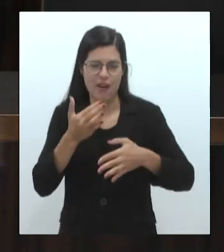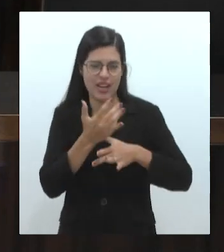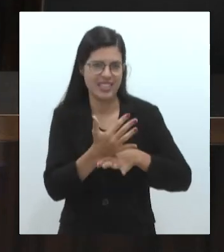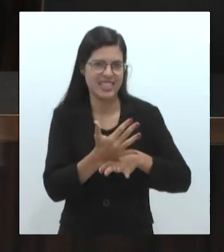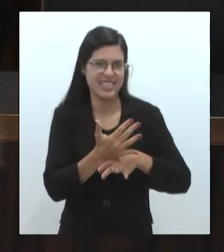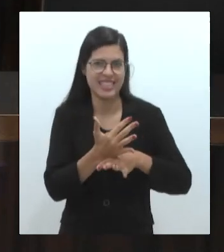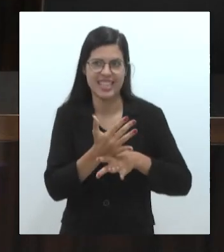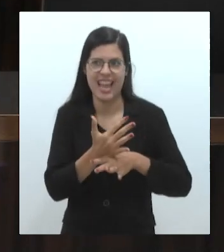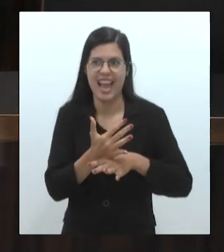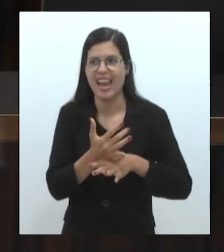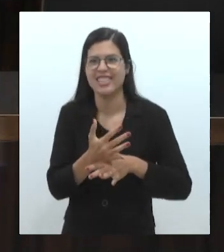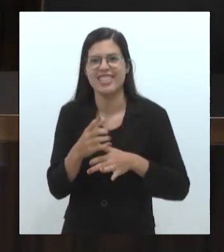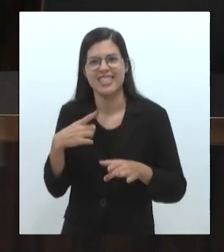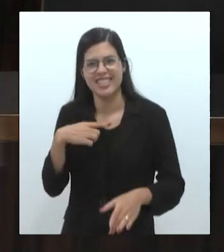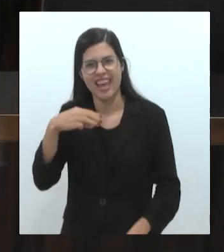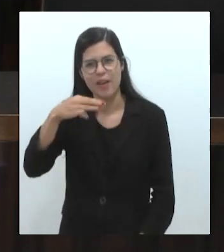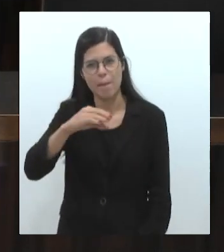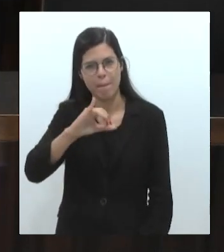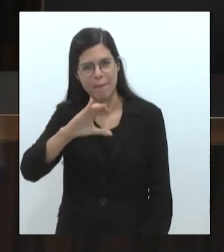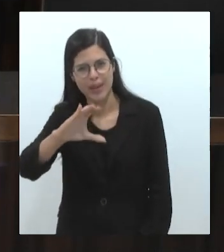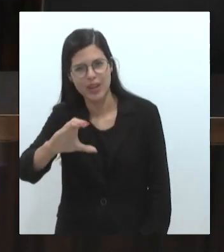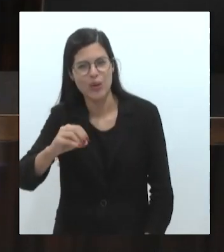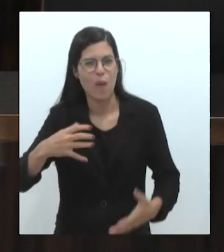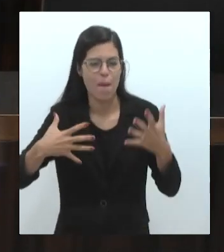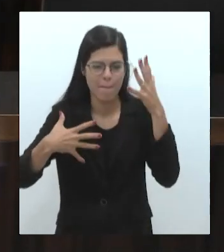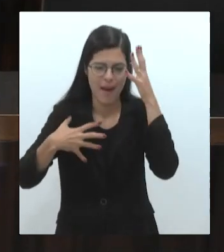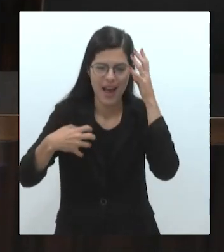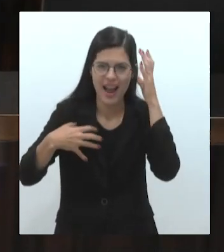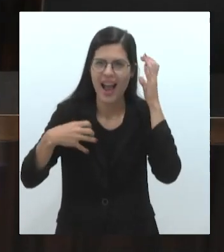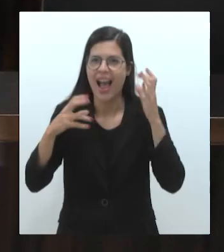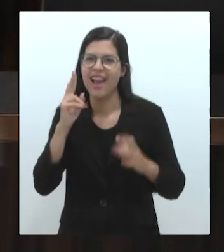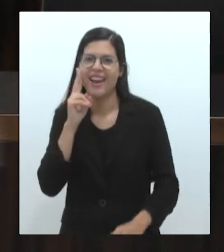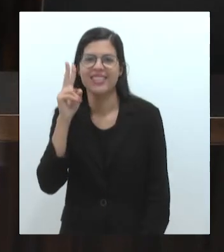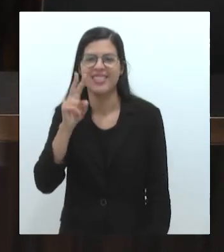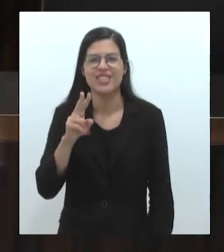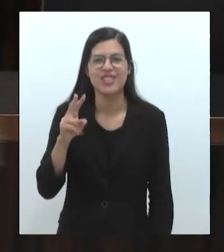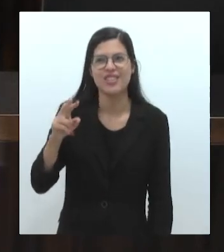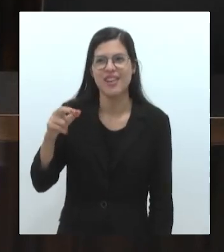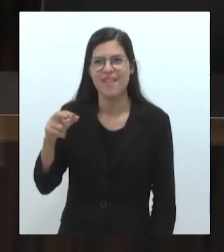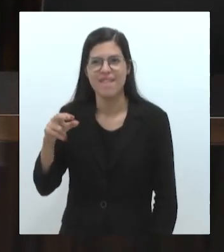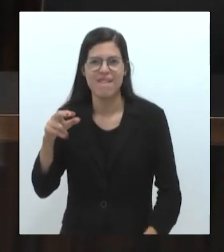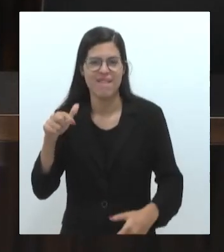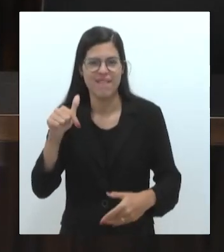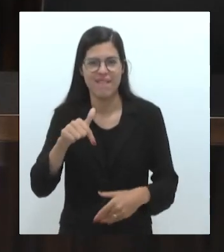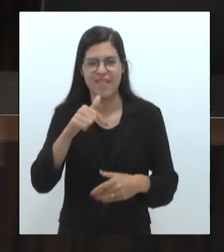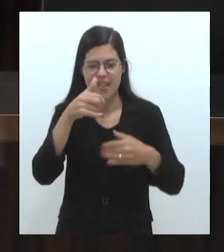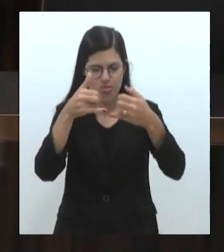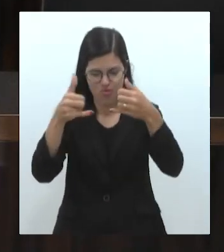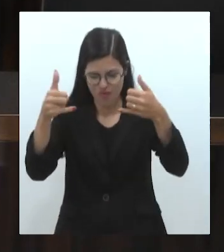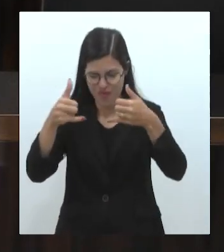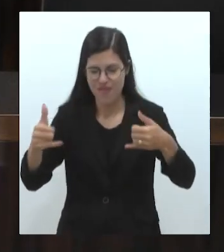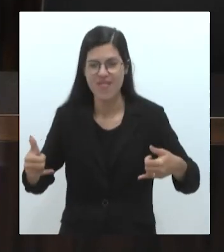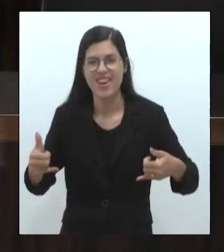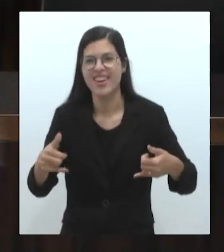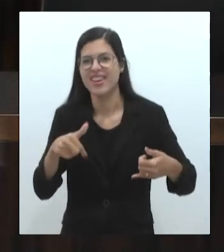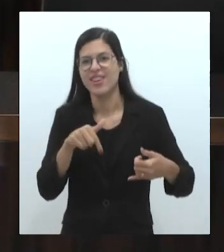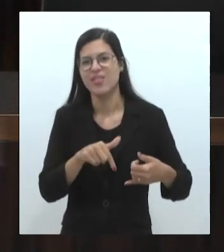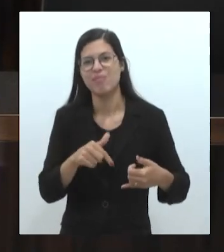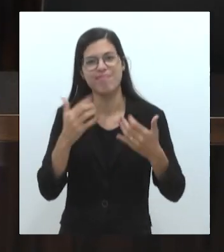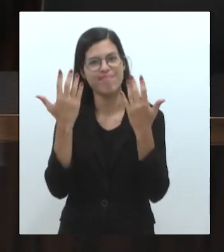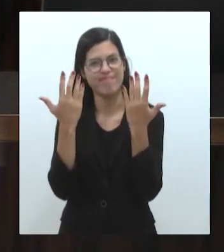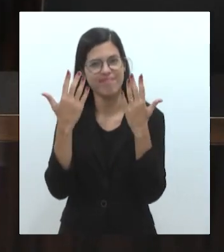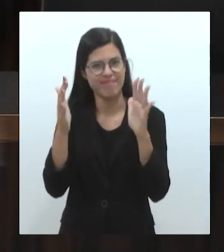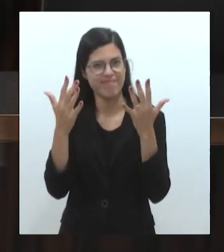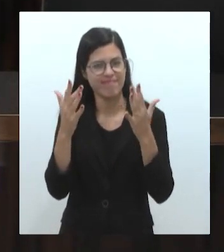Os nossos micos, os macacos, que a gente vê passeando pelos fios afora. Enfim, parabéns,